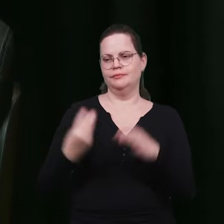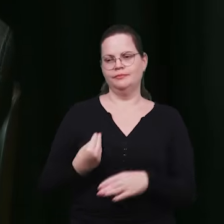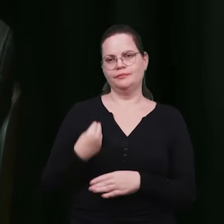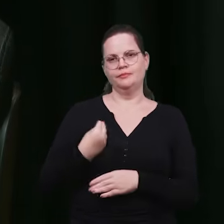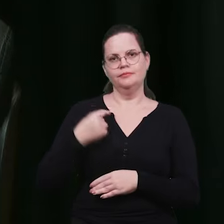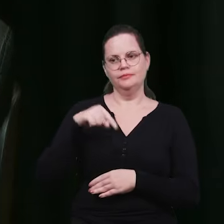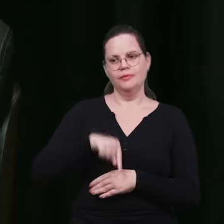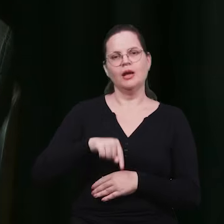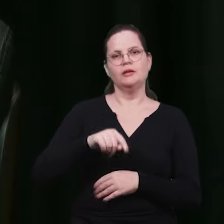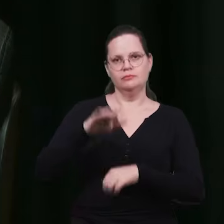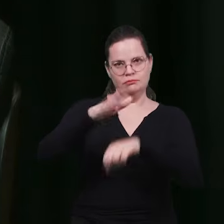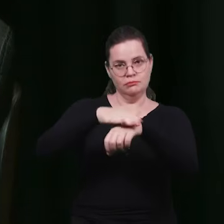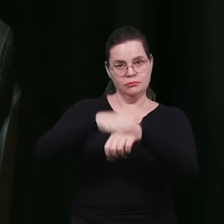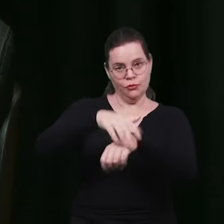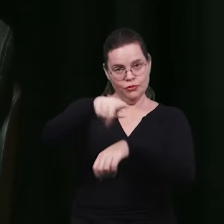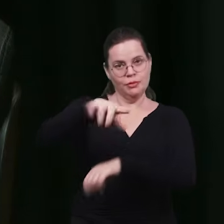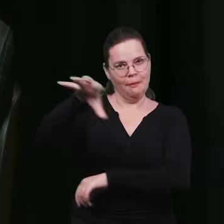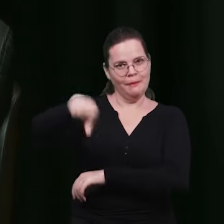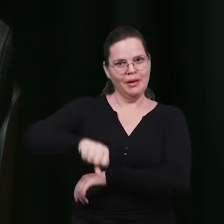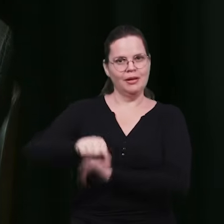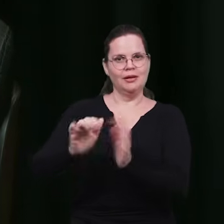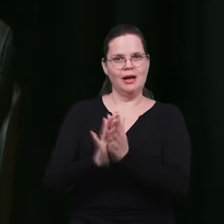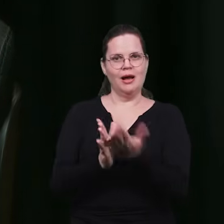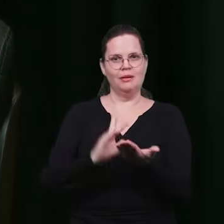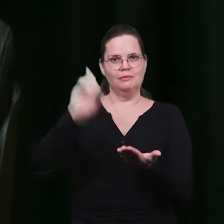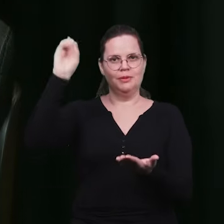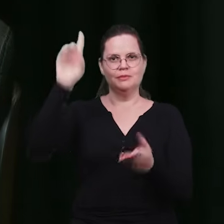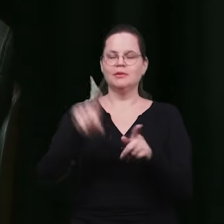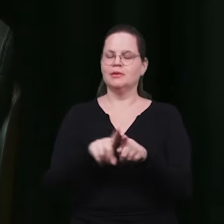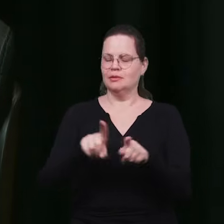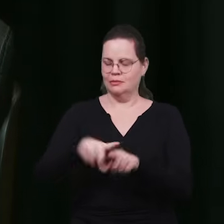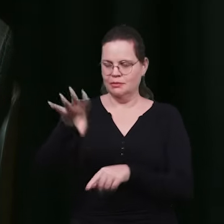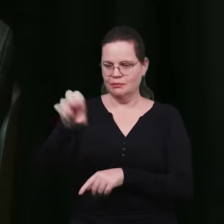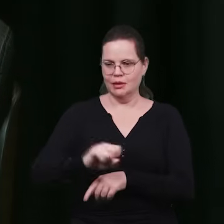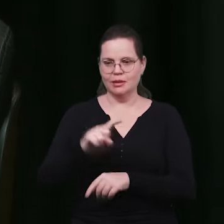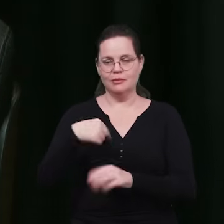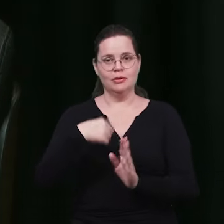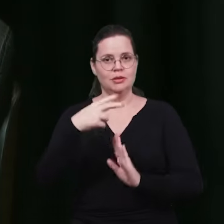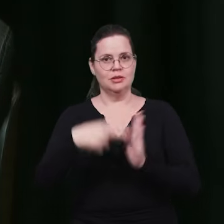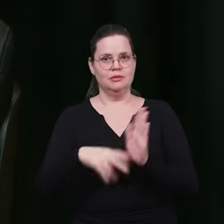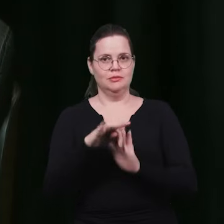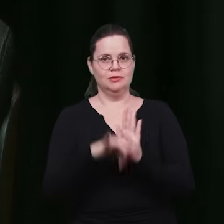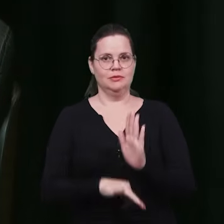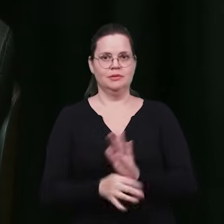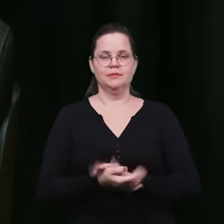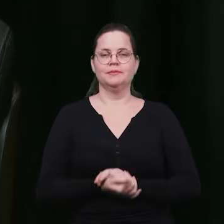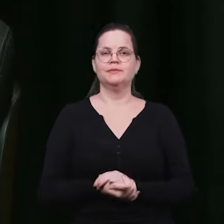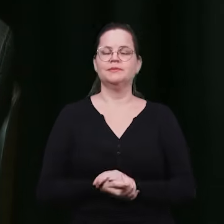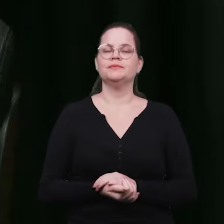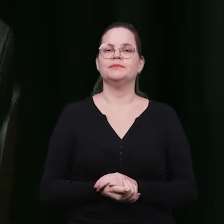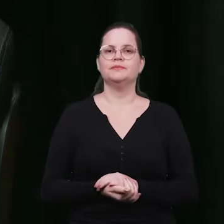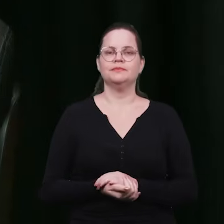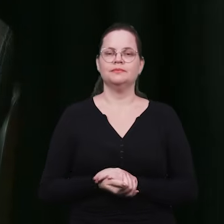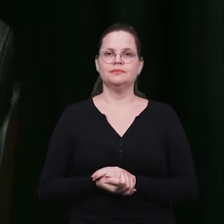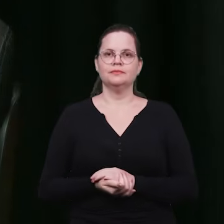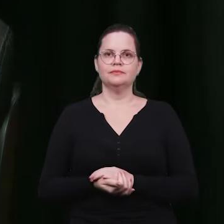desse programa, nós os convidamos agora a abrir a sua Bíblia para lermos a palavra de Deus, que diz assim: